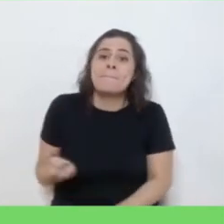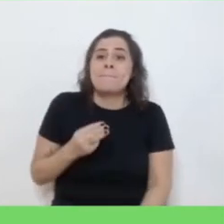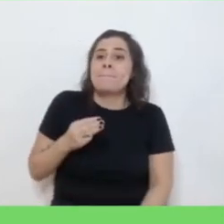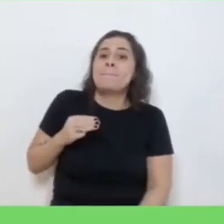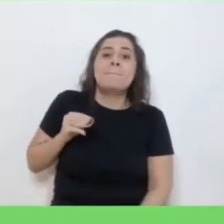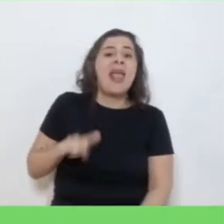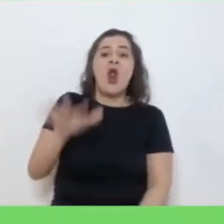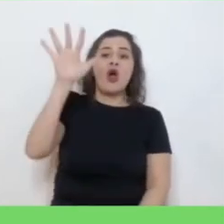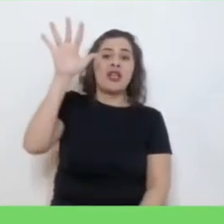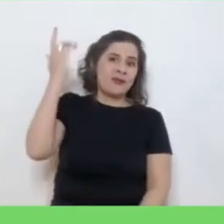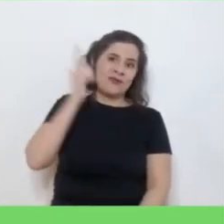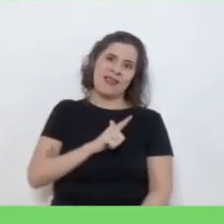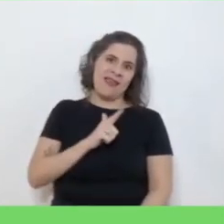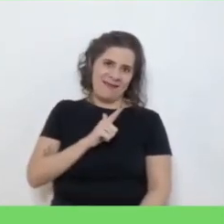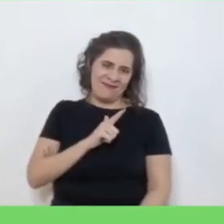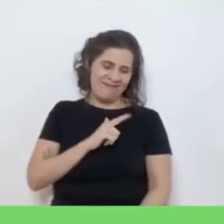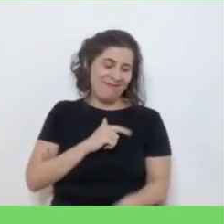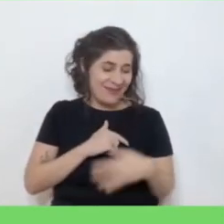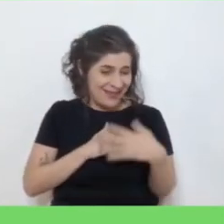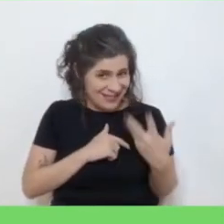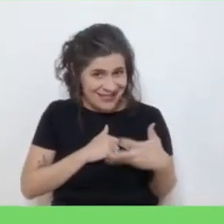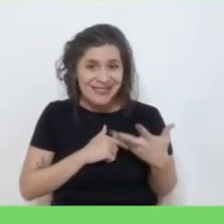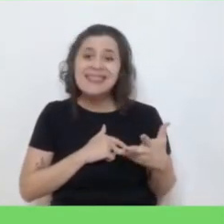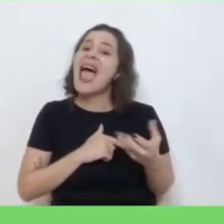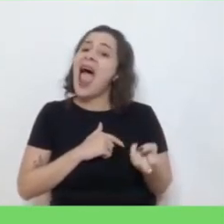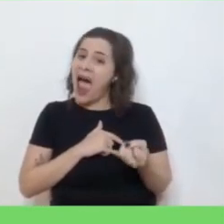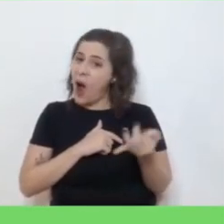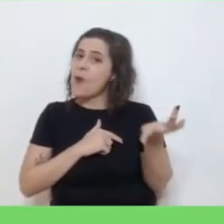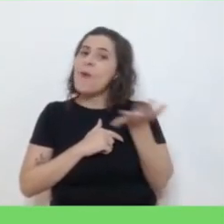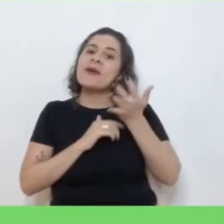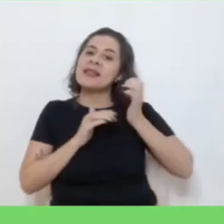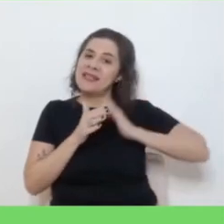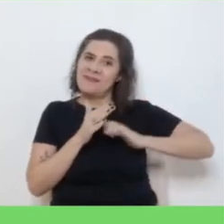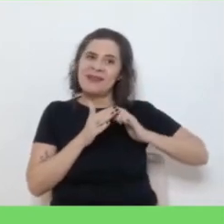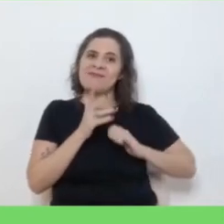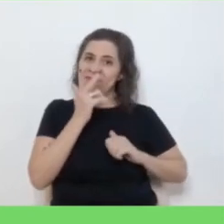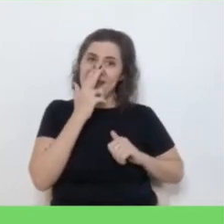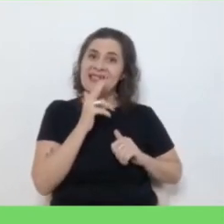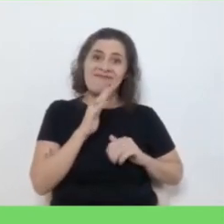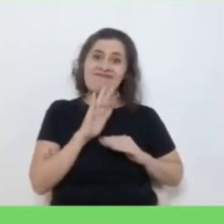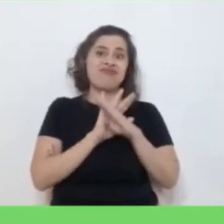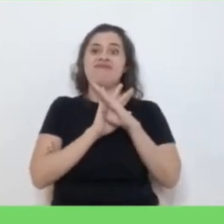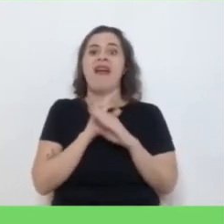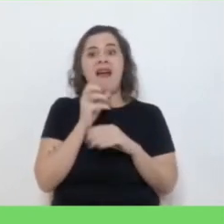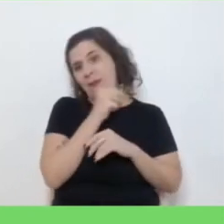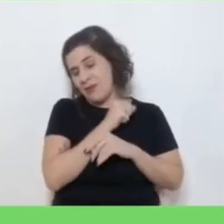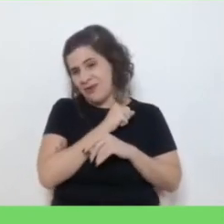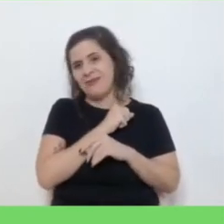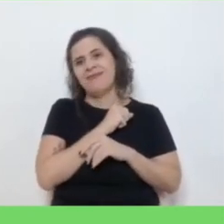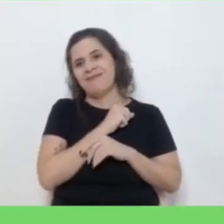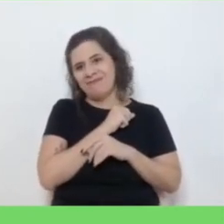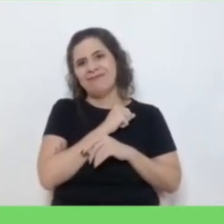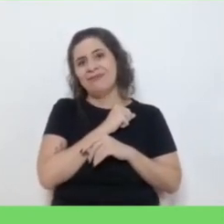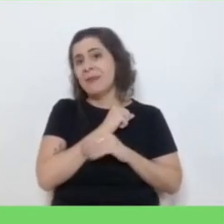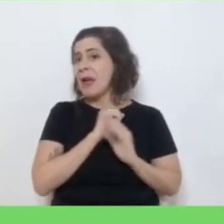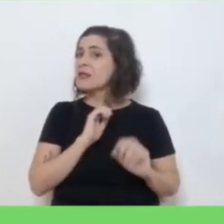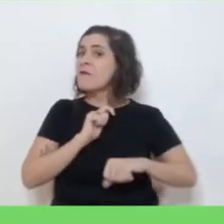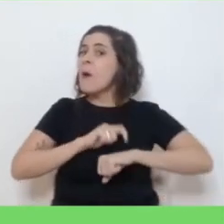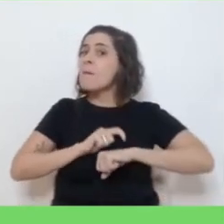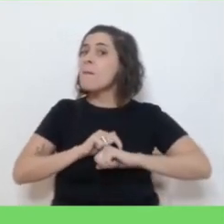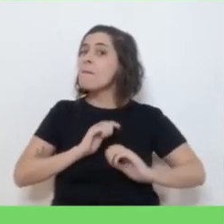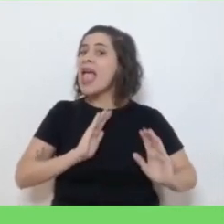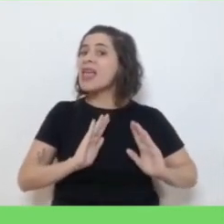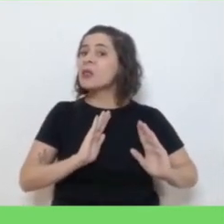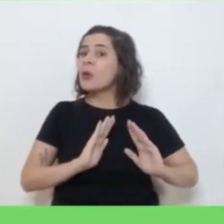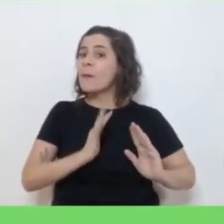né? Sabemos bem. É, exato. O momento Flappy Bird de mercado, o momento Flappy Bird de mercado. Eu acho que o pessoal também acho que ficou